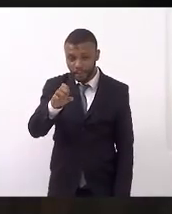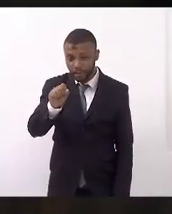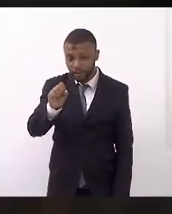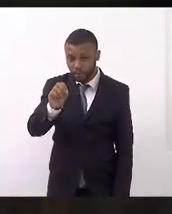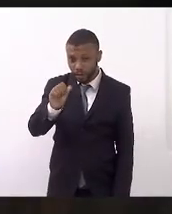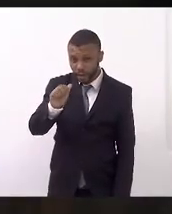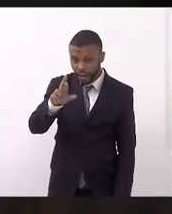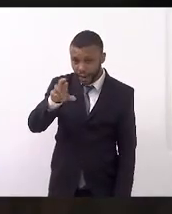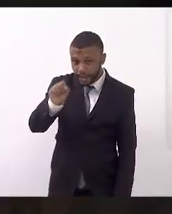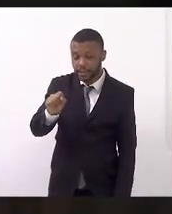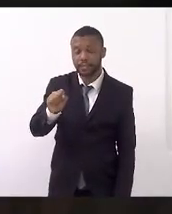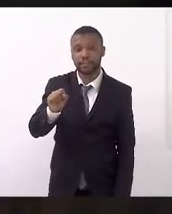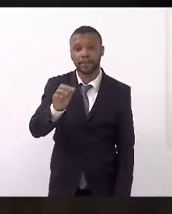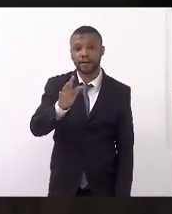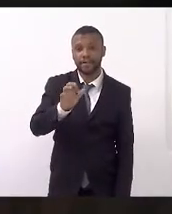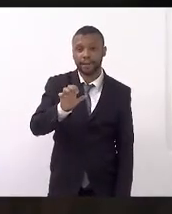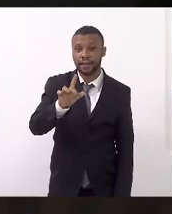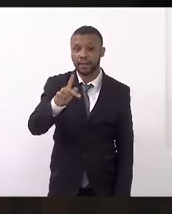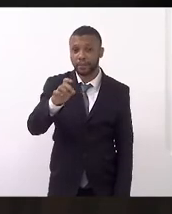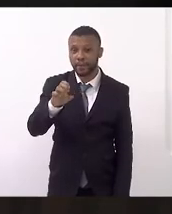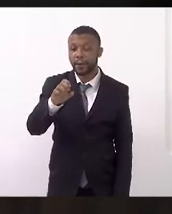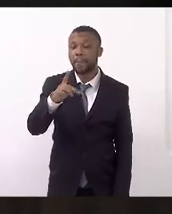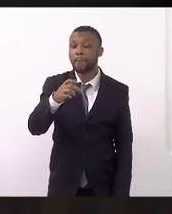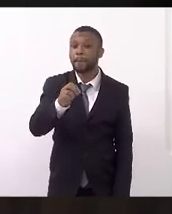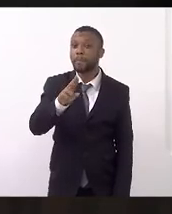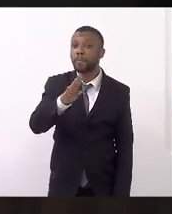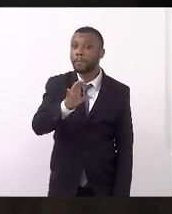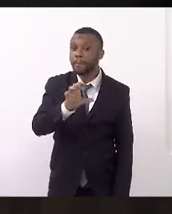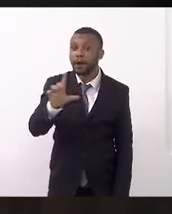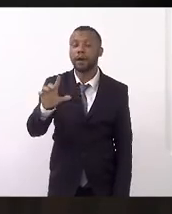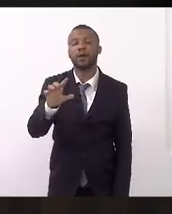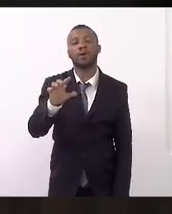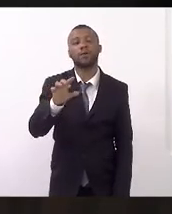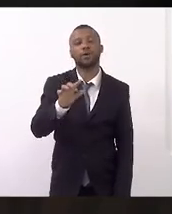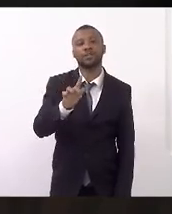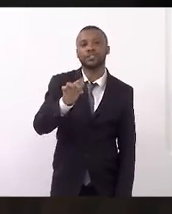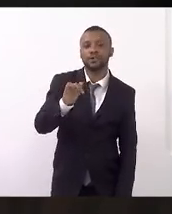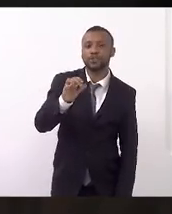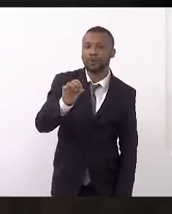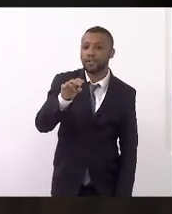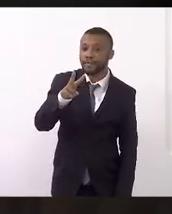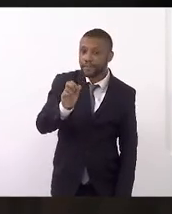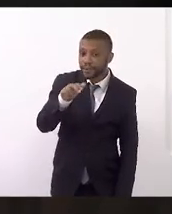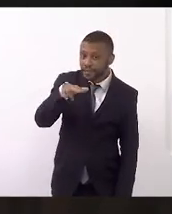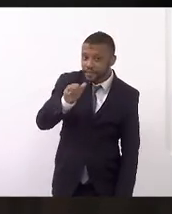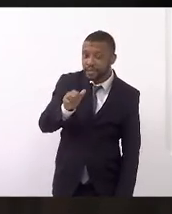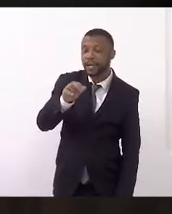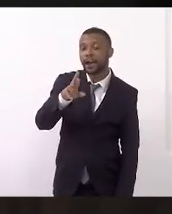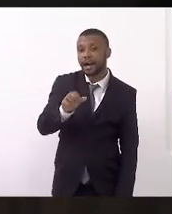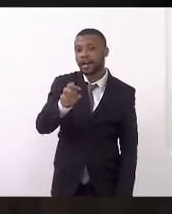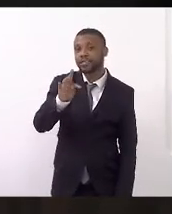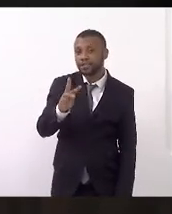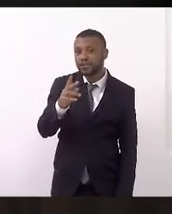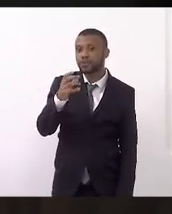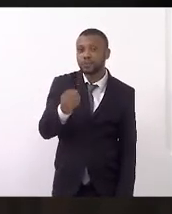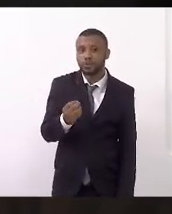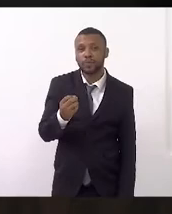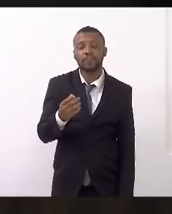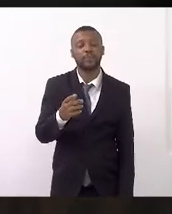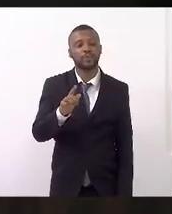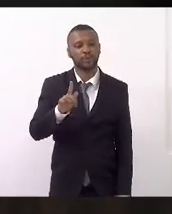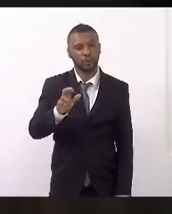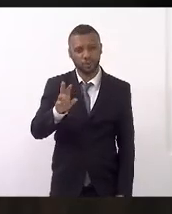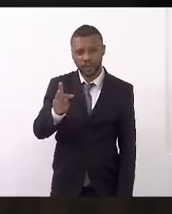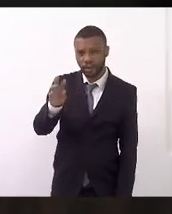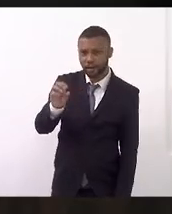Felipe Soares. Felipe Pobel, Felipe Pobel. Giovanni Ratinho, Giovanni Ratinho, Gustavo